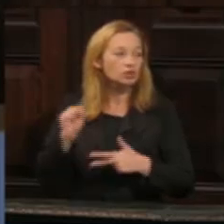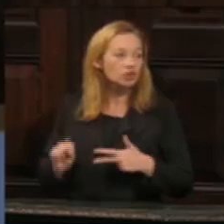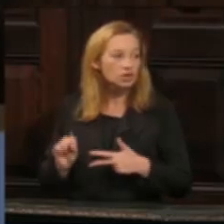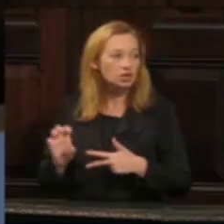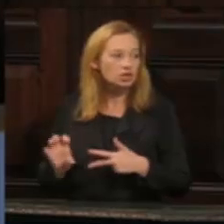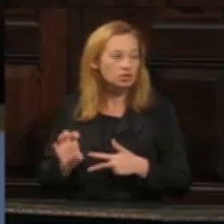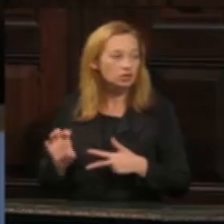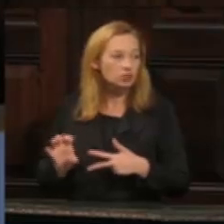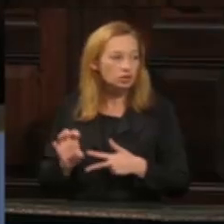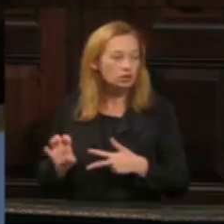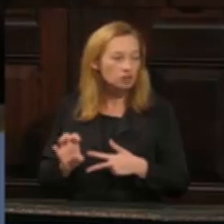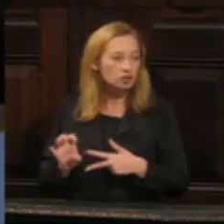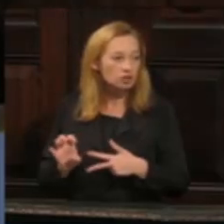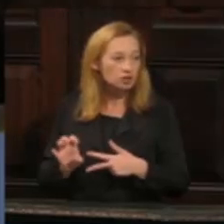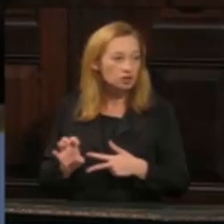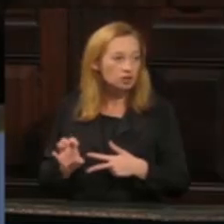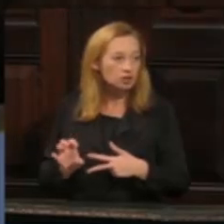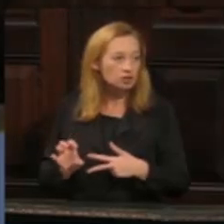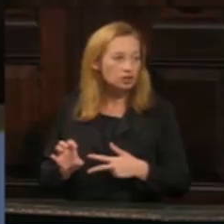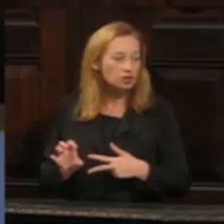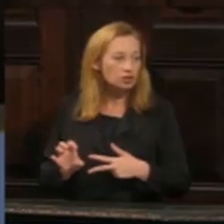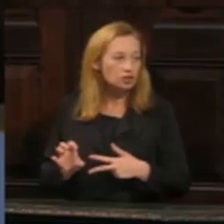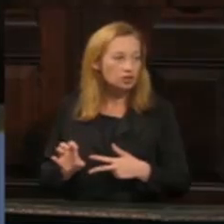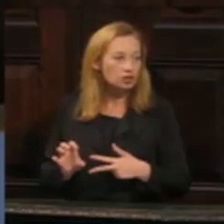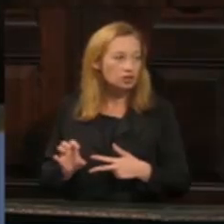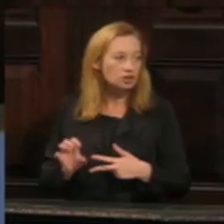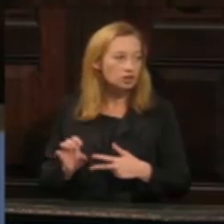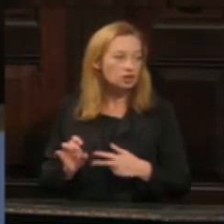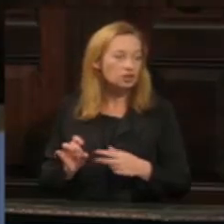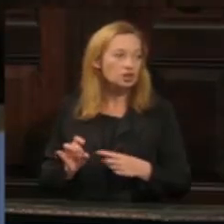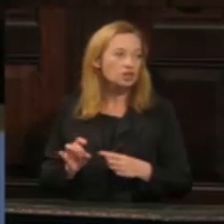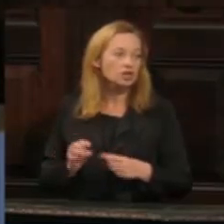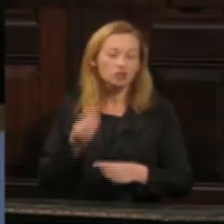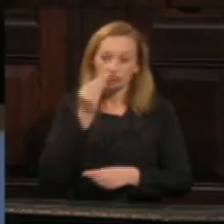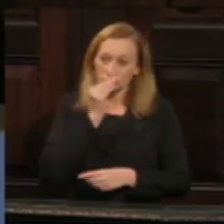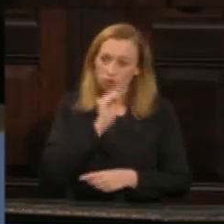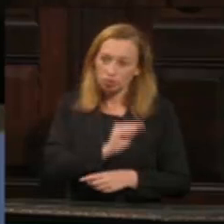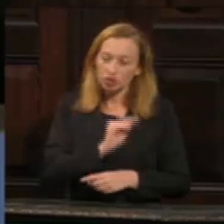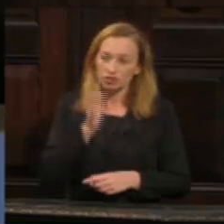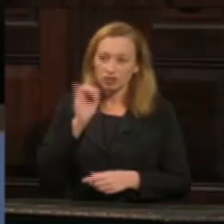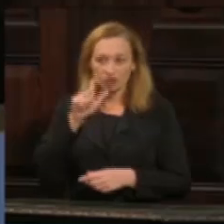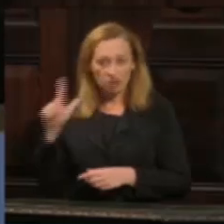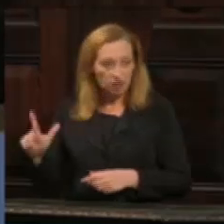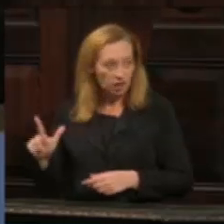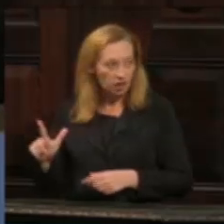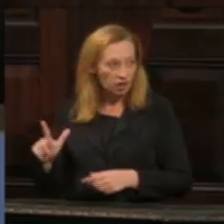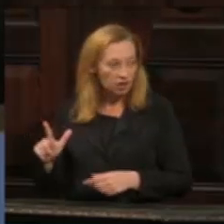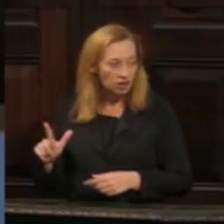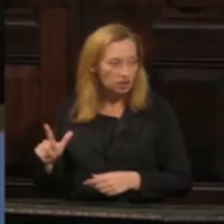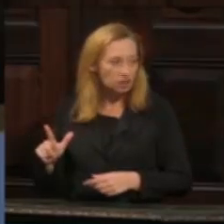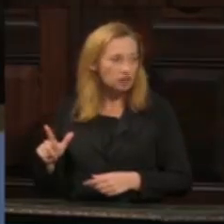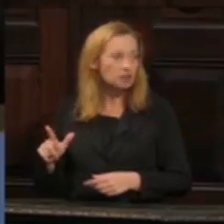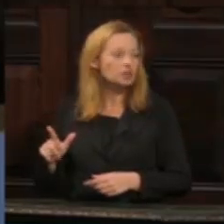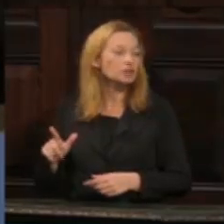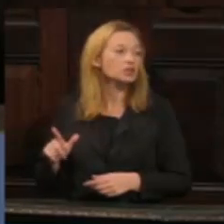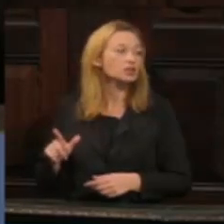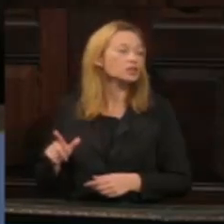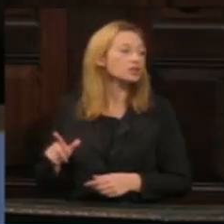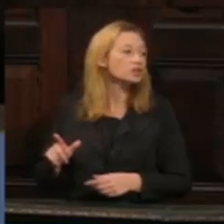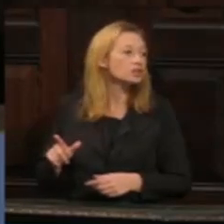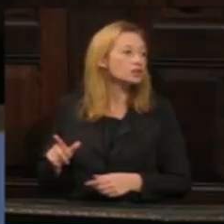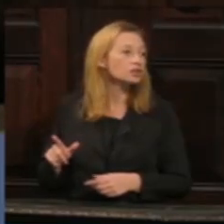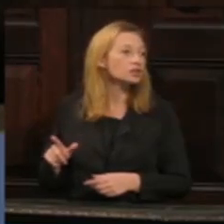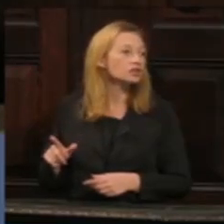toca às renúncias e isenções fiscais e redução de alíquotas tributárias, bem como